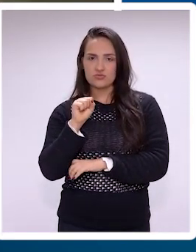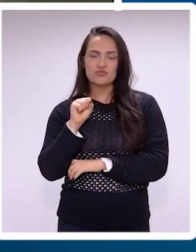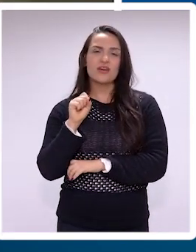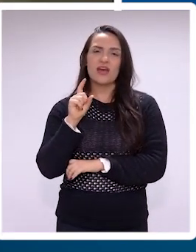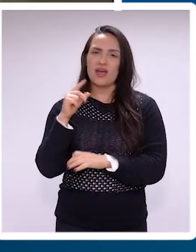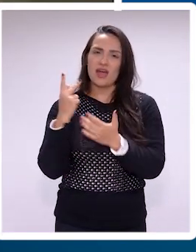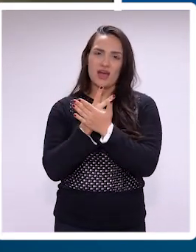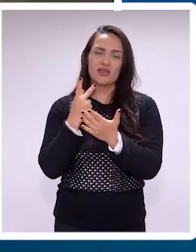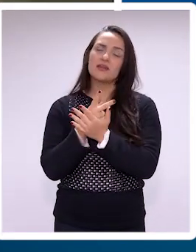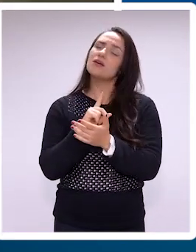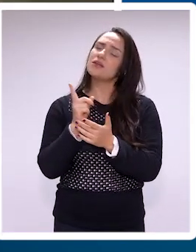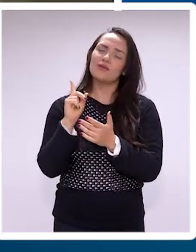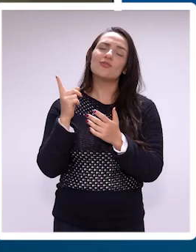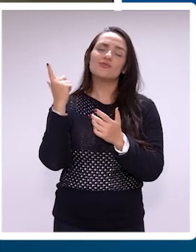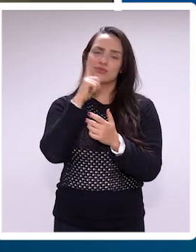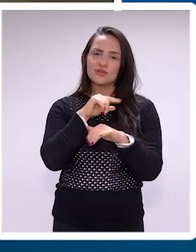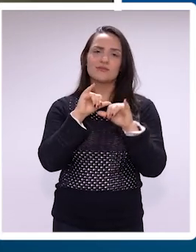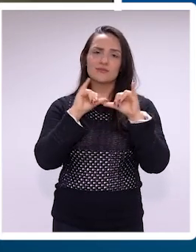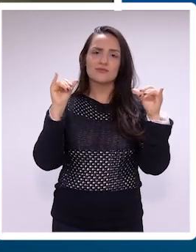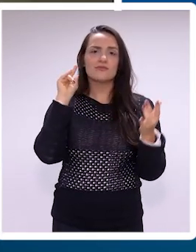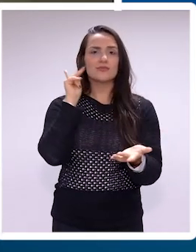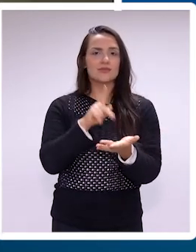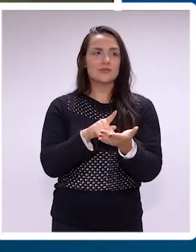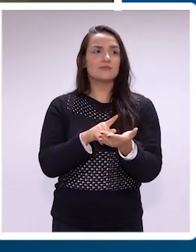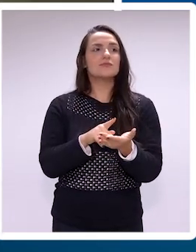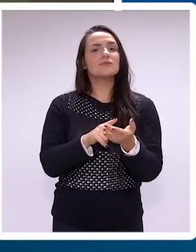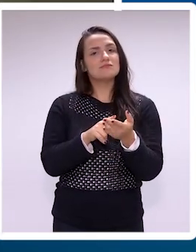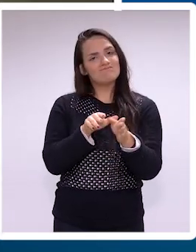a algumas pessoas. Eu agradeço a